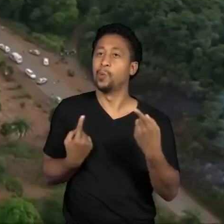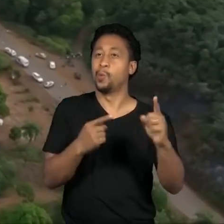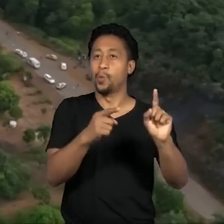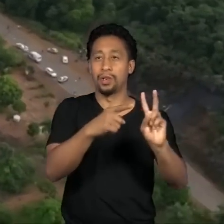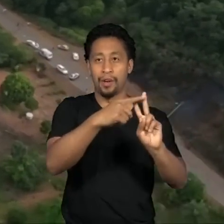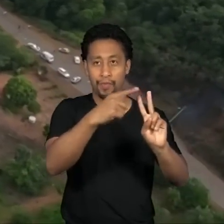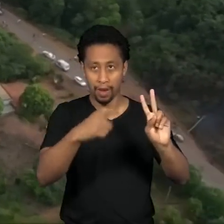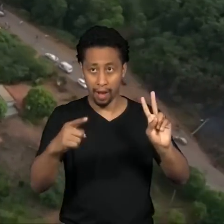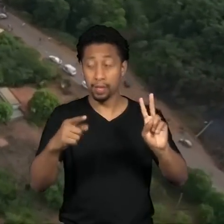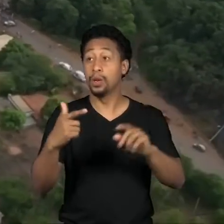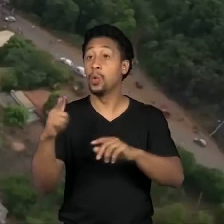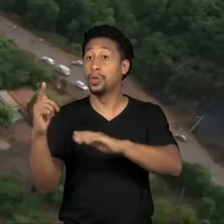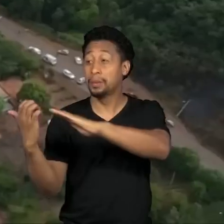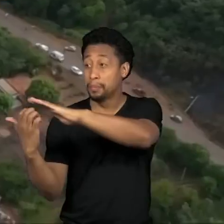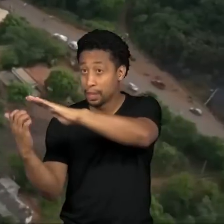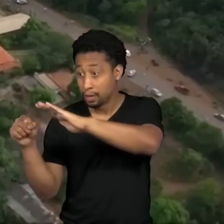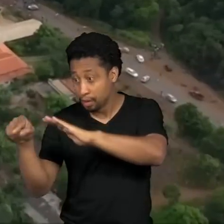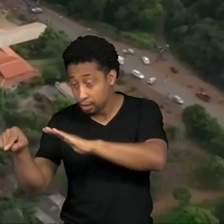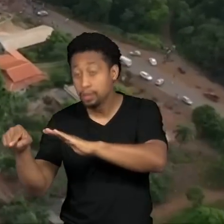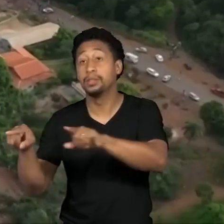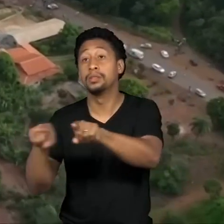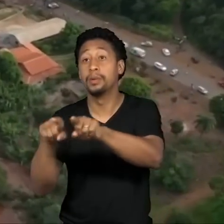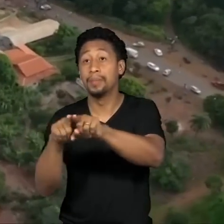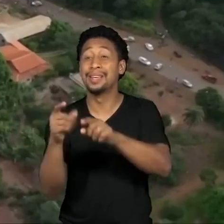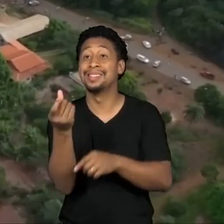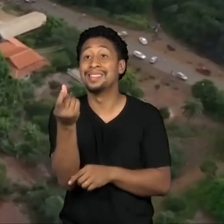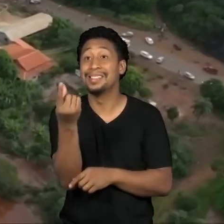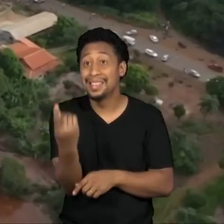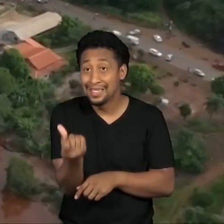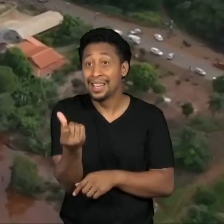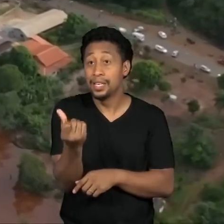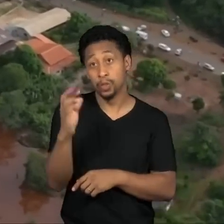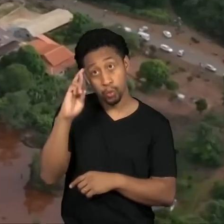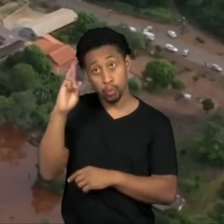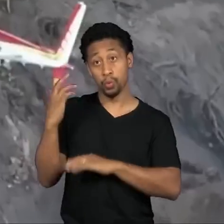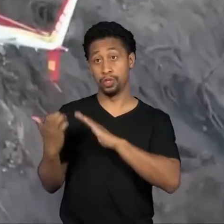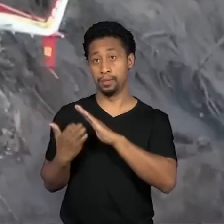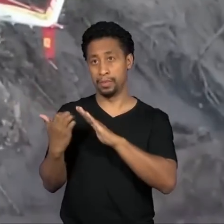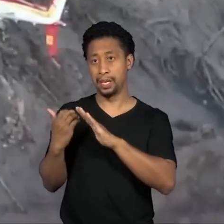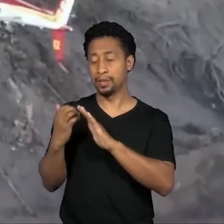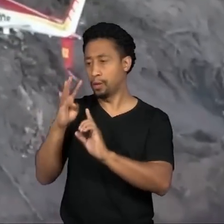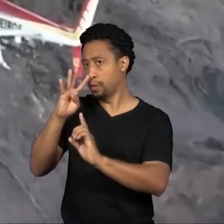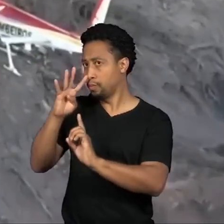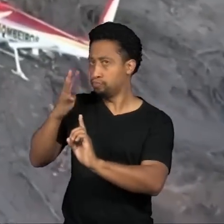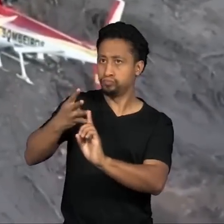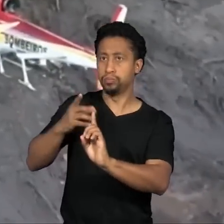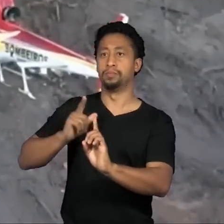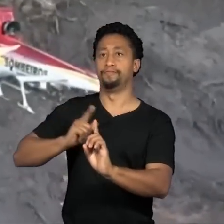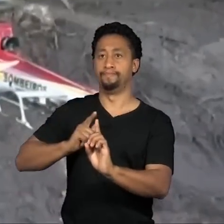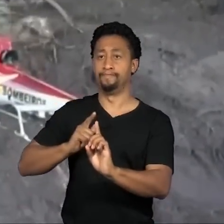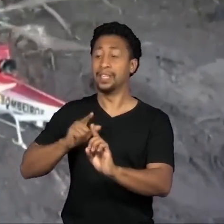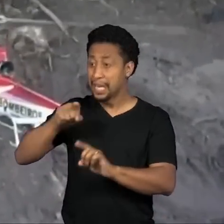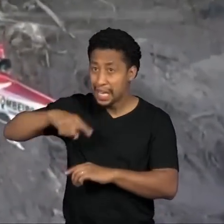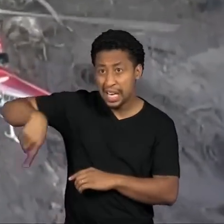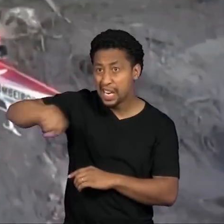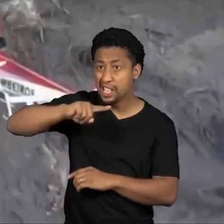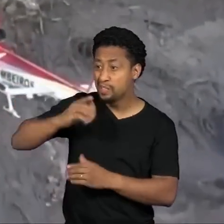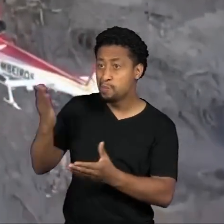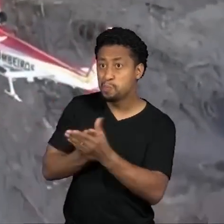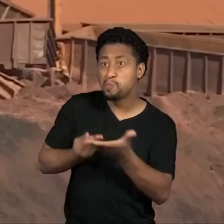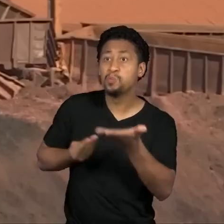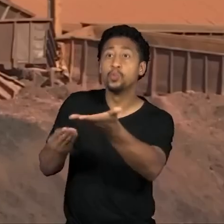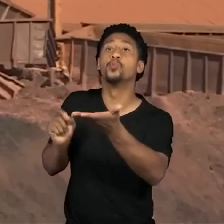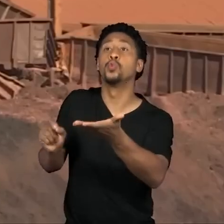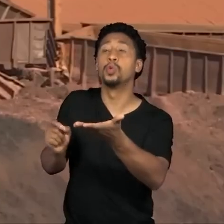e 16 executivos que voltaram a ser réus na ação. Eles devem responder pela morte de